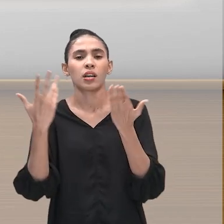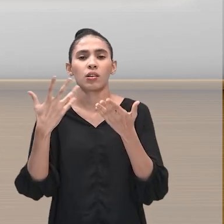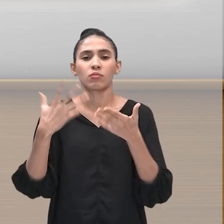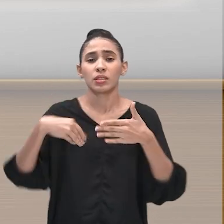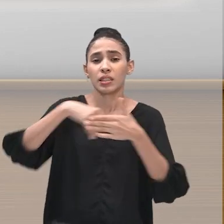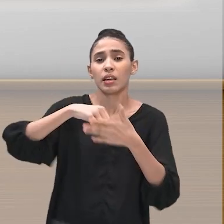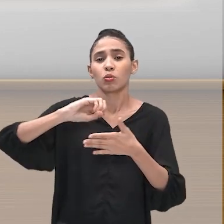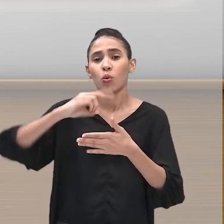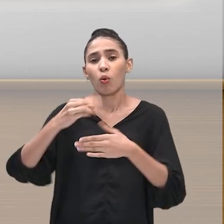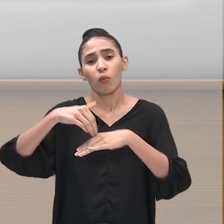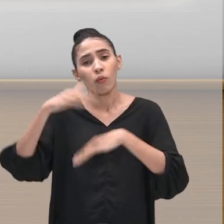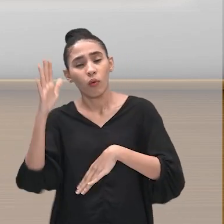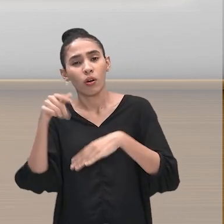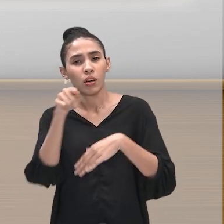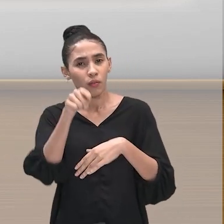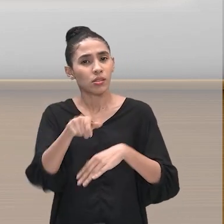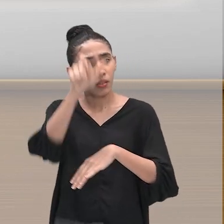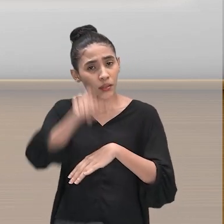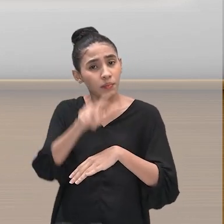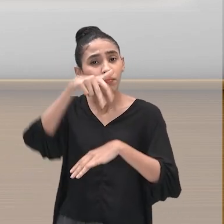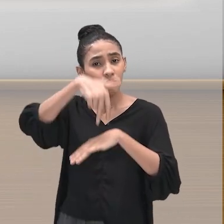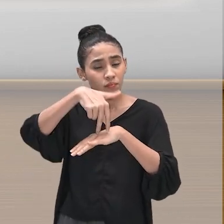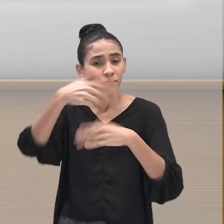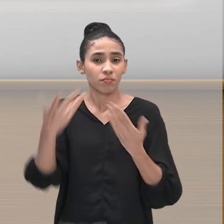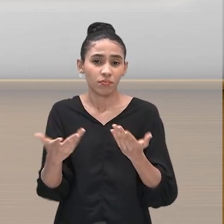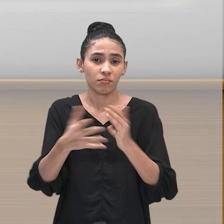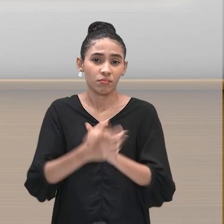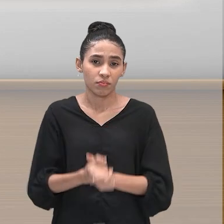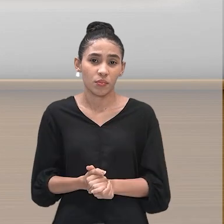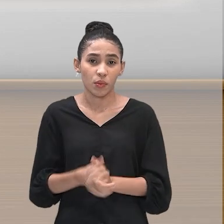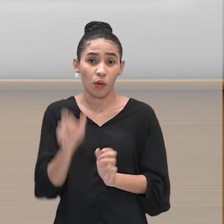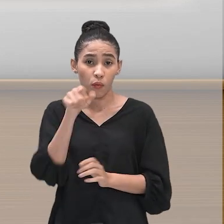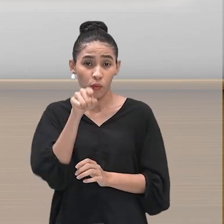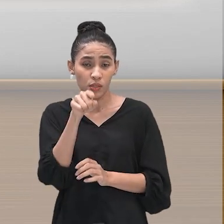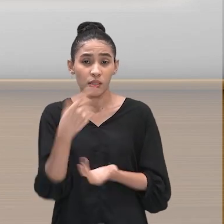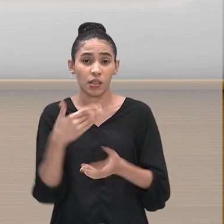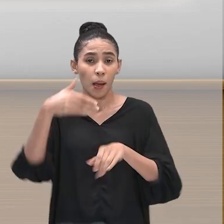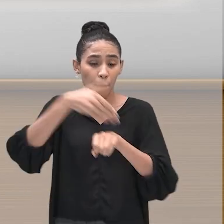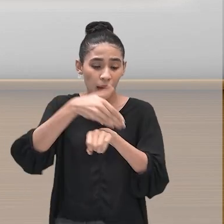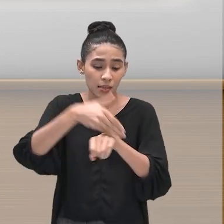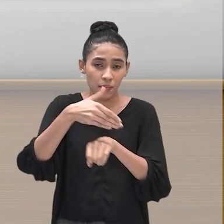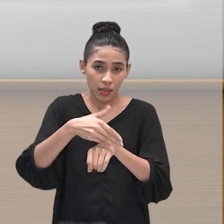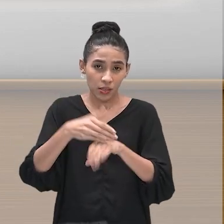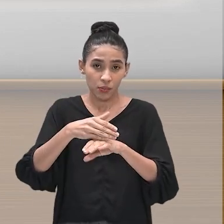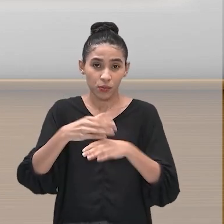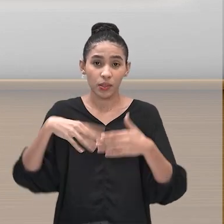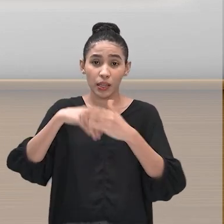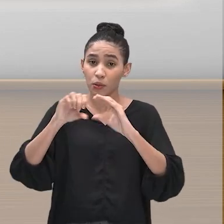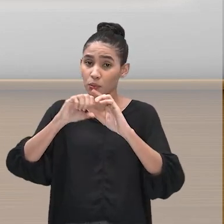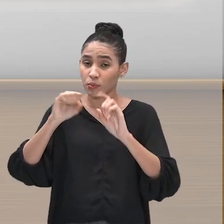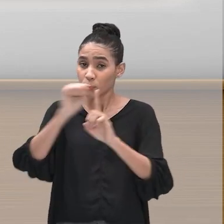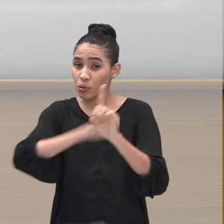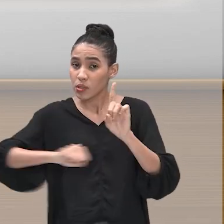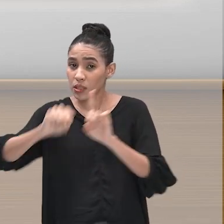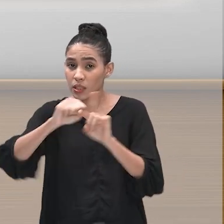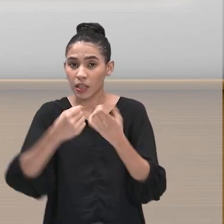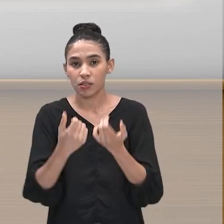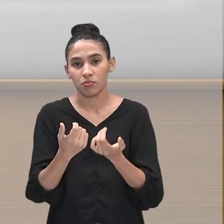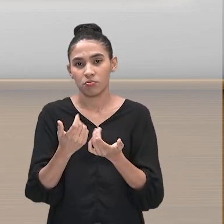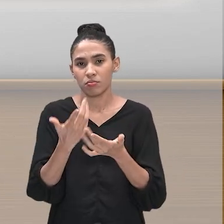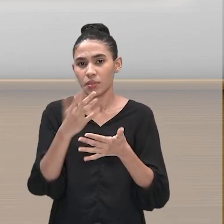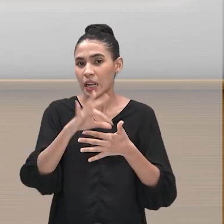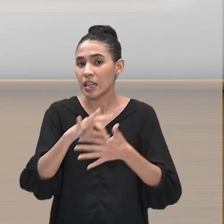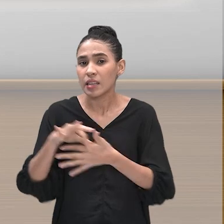aí na classe, você não está sendo um protagonista? Né? Quando você é participativo na sua comunidade, de repente você pode ser um líder da